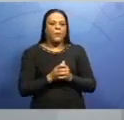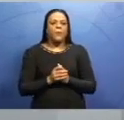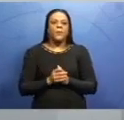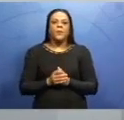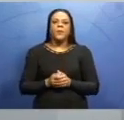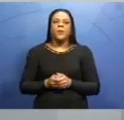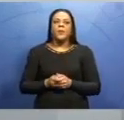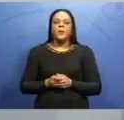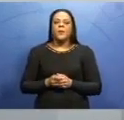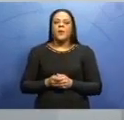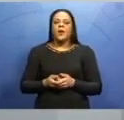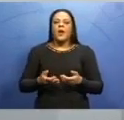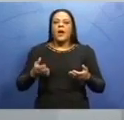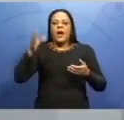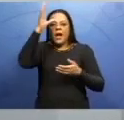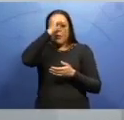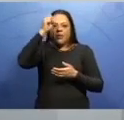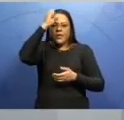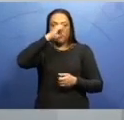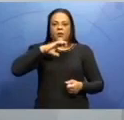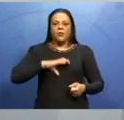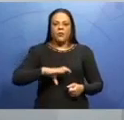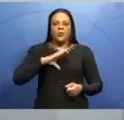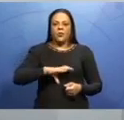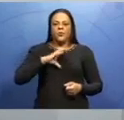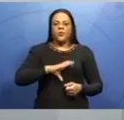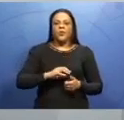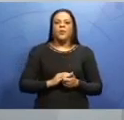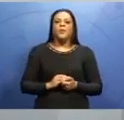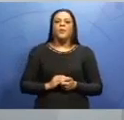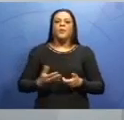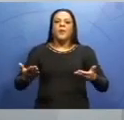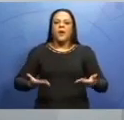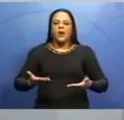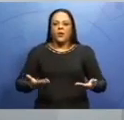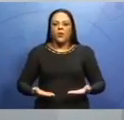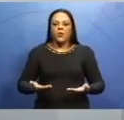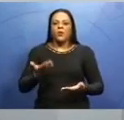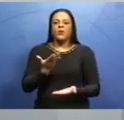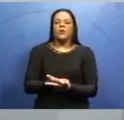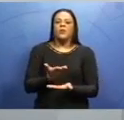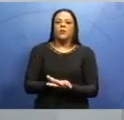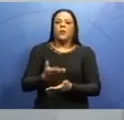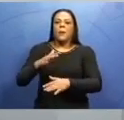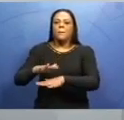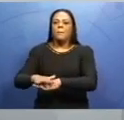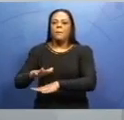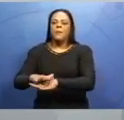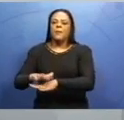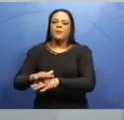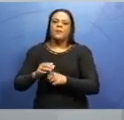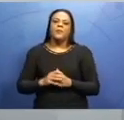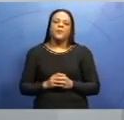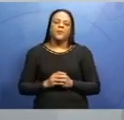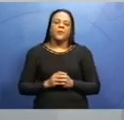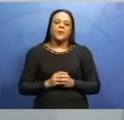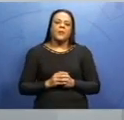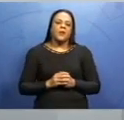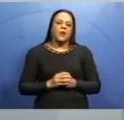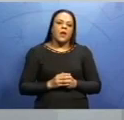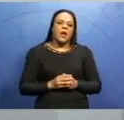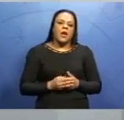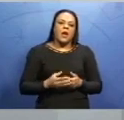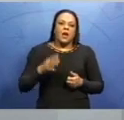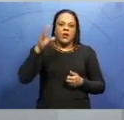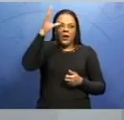Nós vimos um pouco de língua portuguesa, agora nós vamos estudar um pouco de matemática. Na nossa aula de matemática, nós vamos